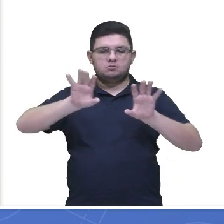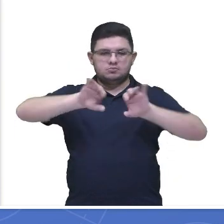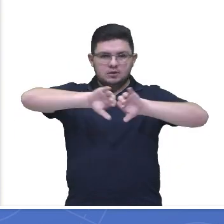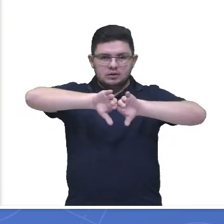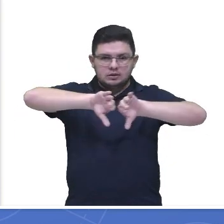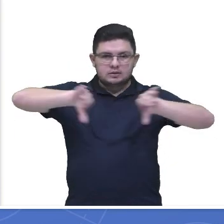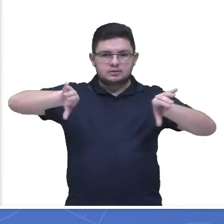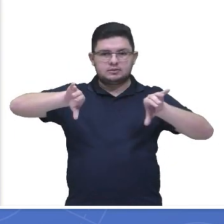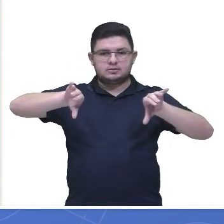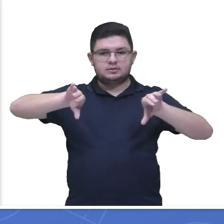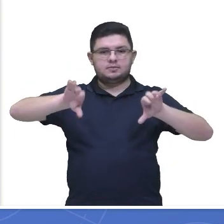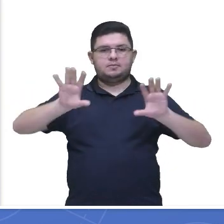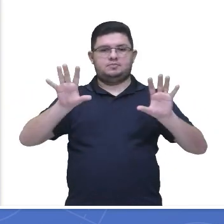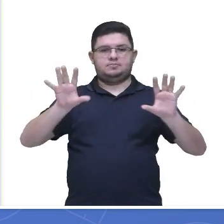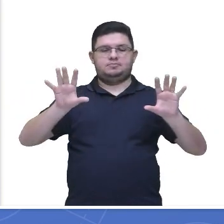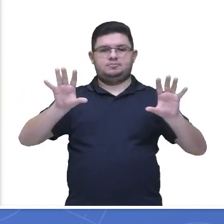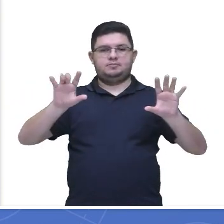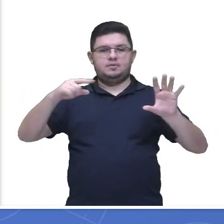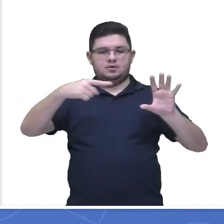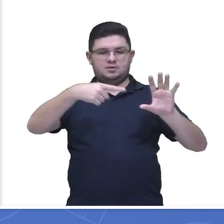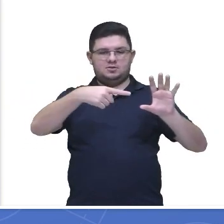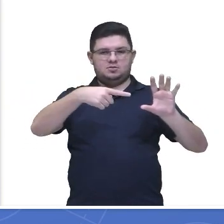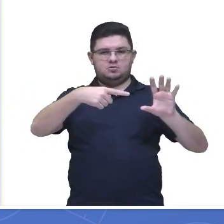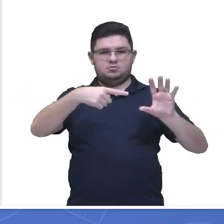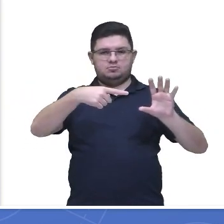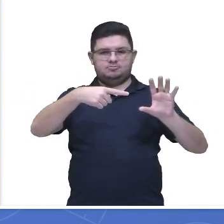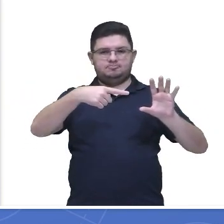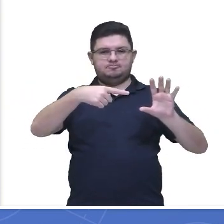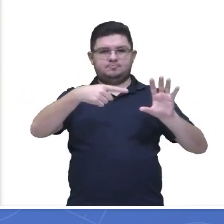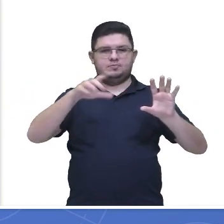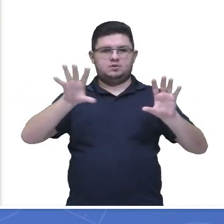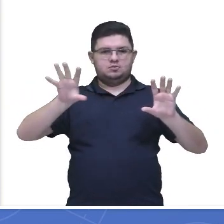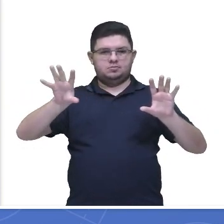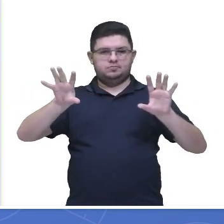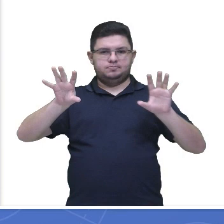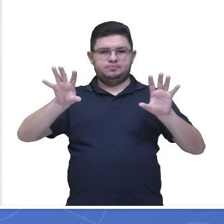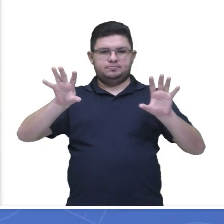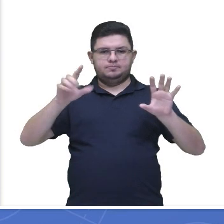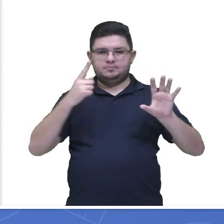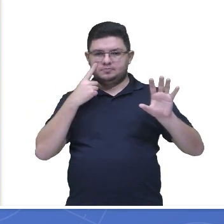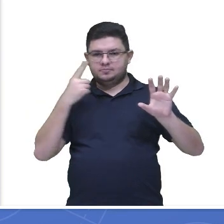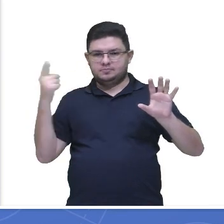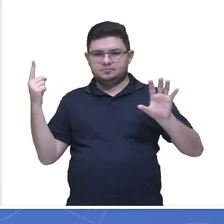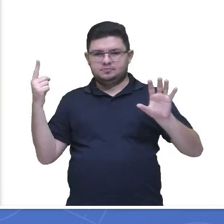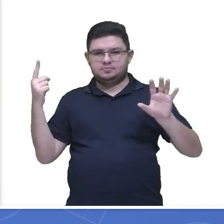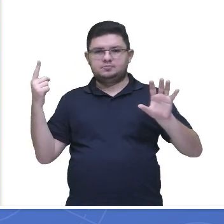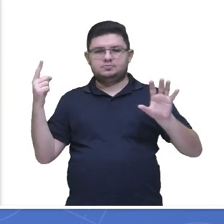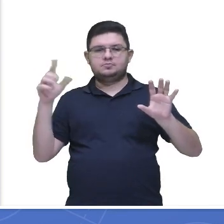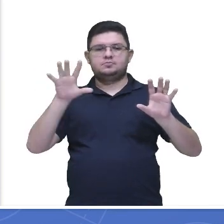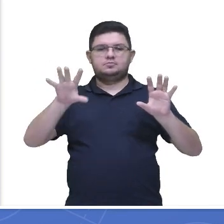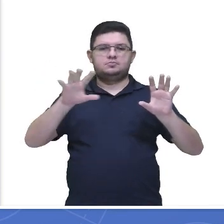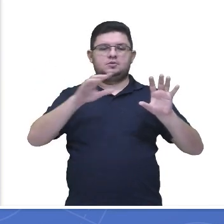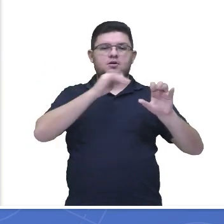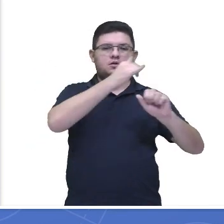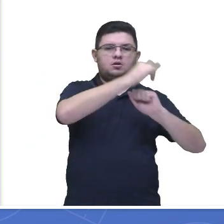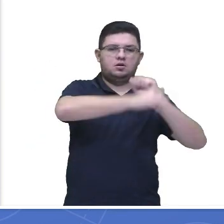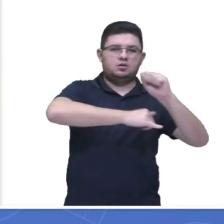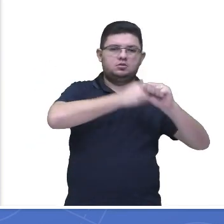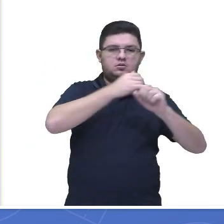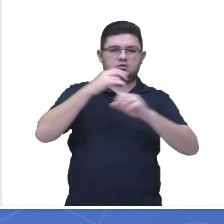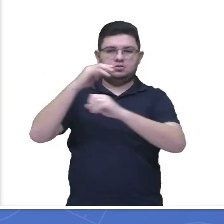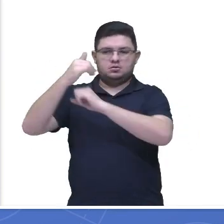encontram lado a lado, eles se encontram separados aí, né, por átomos de carbono. Tudo